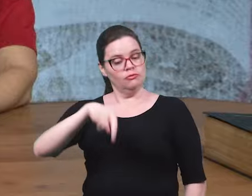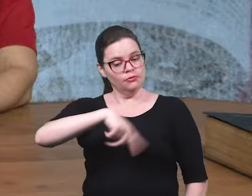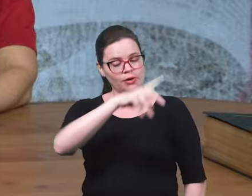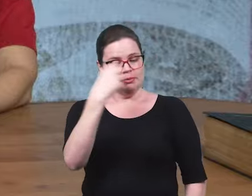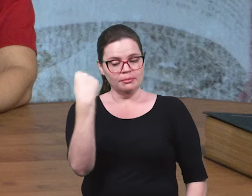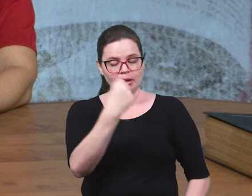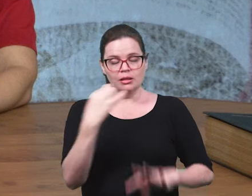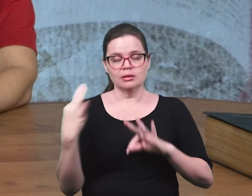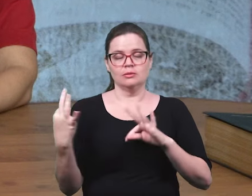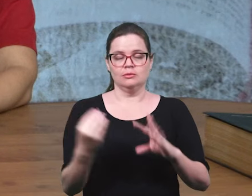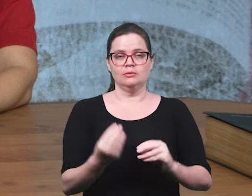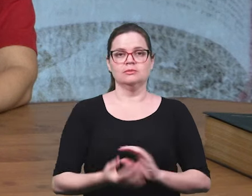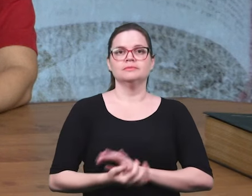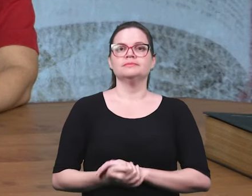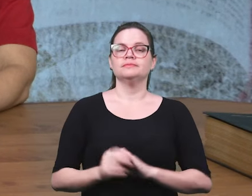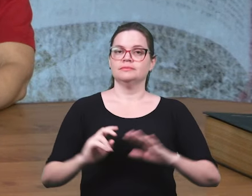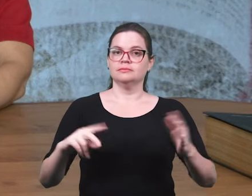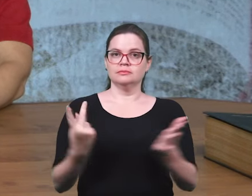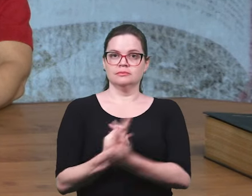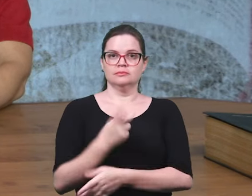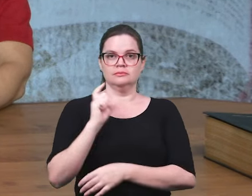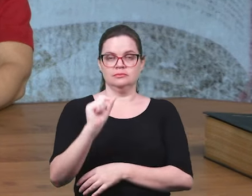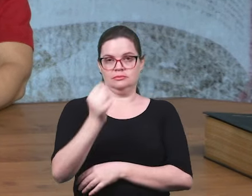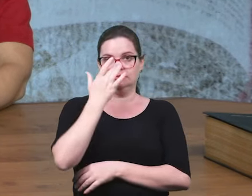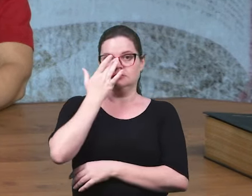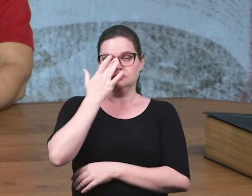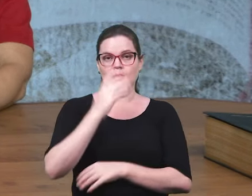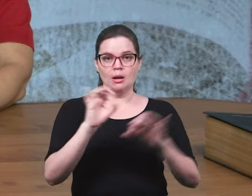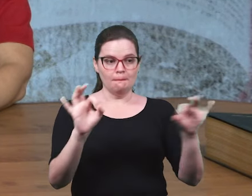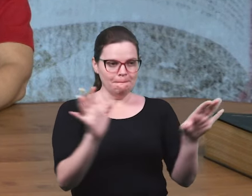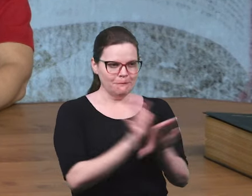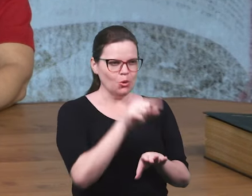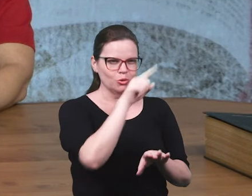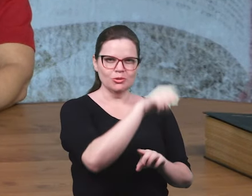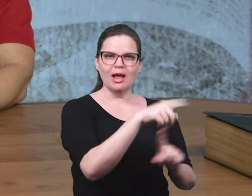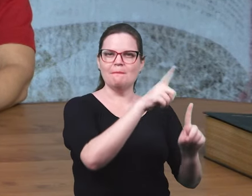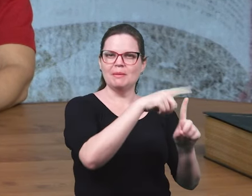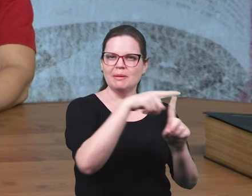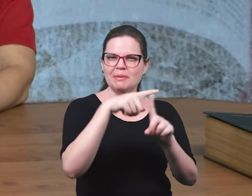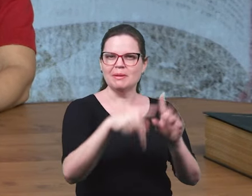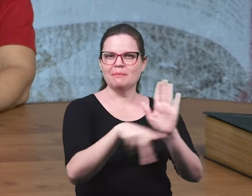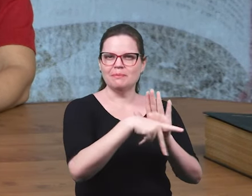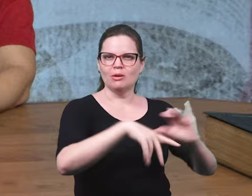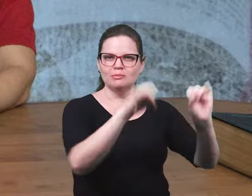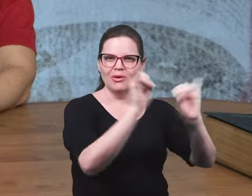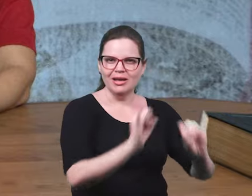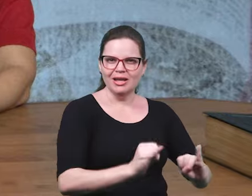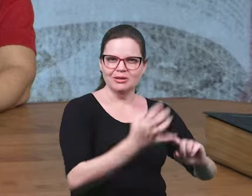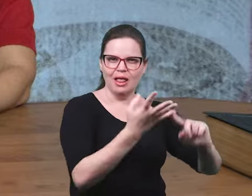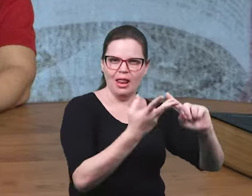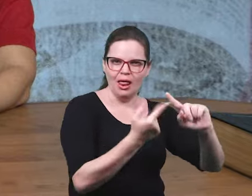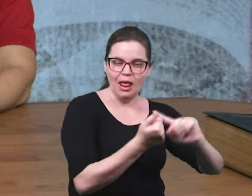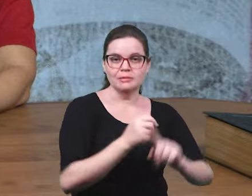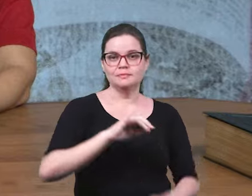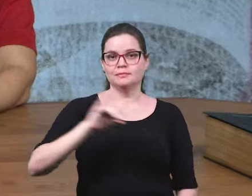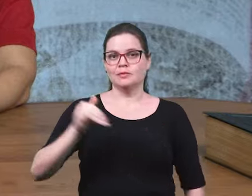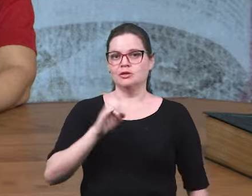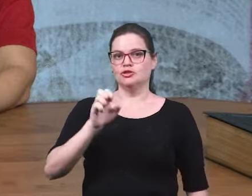dele. E sucedeu que, acabando de fazer o holocausto, disse